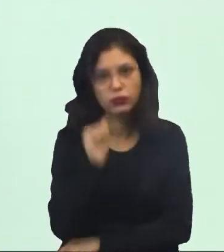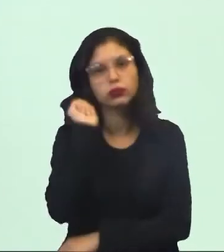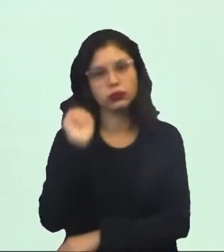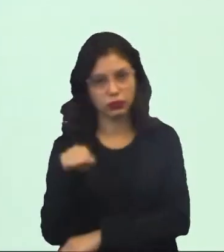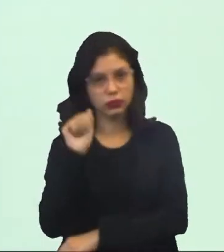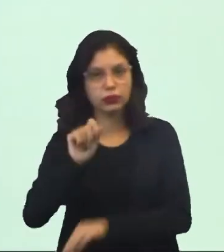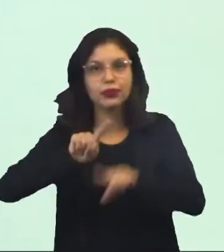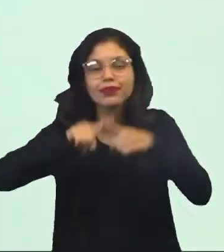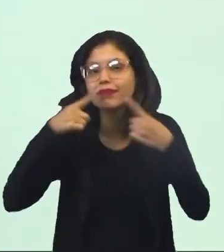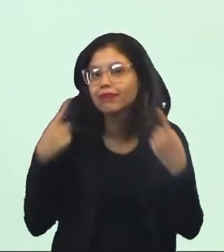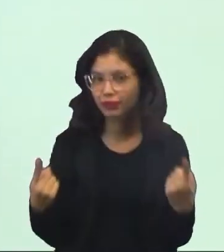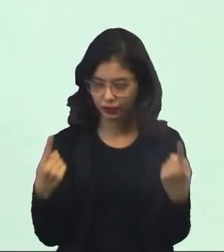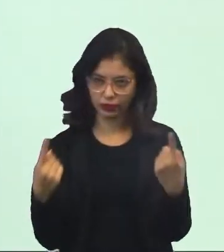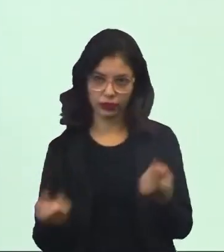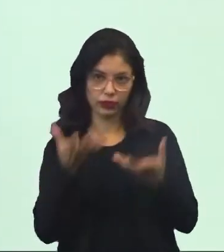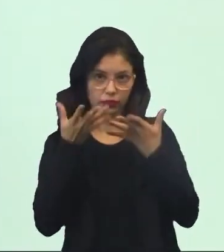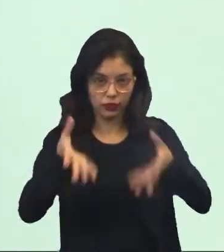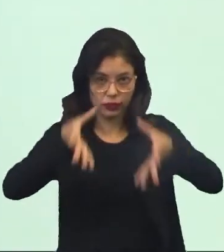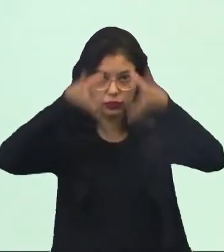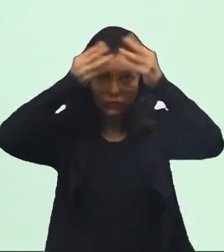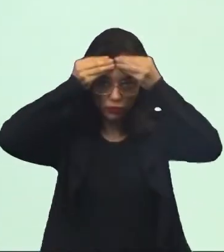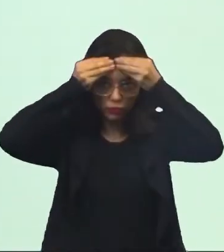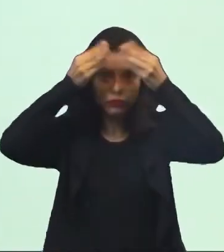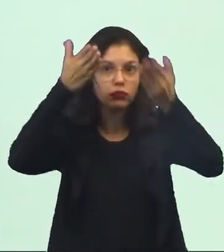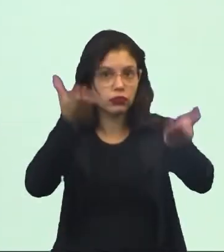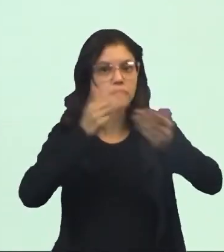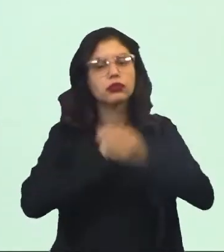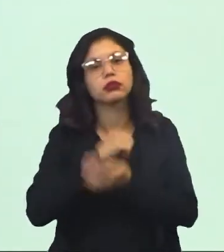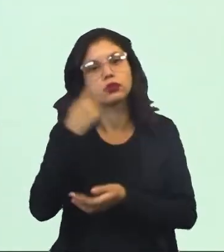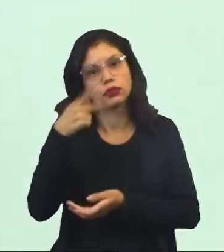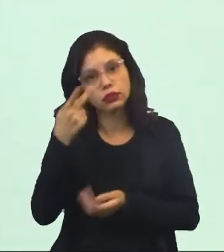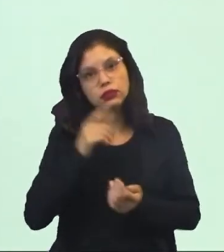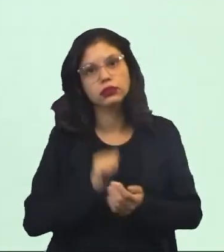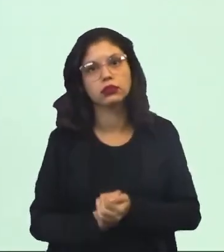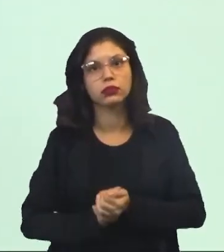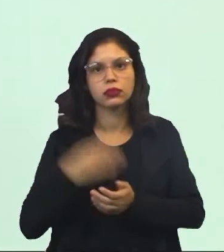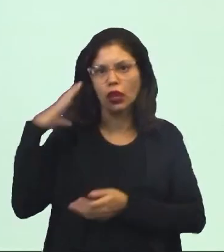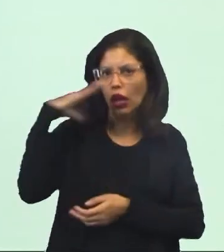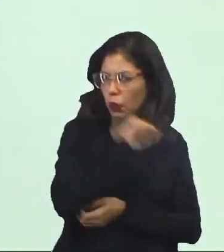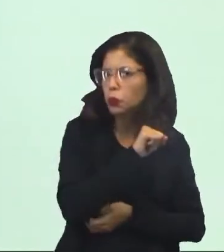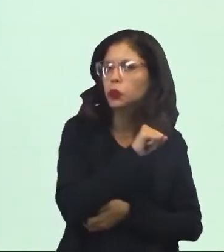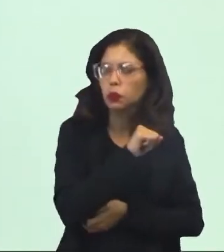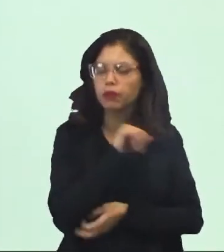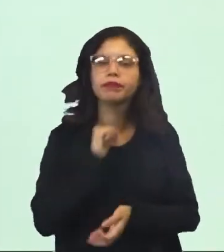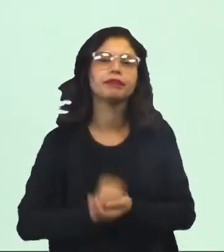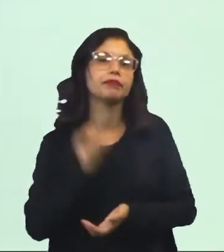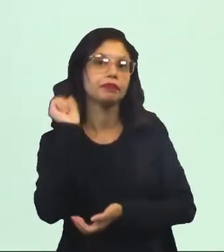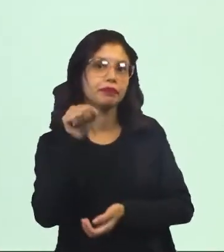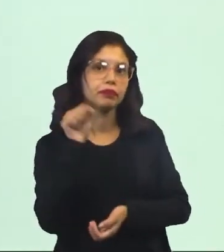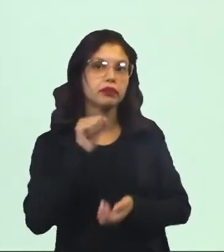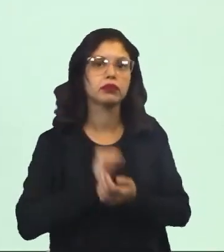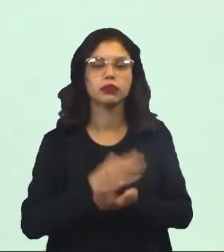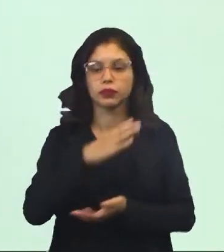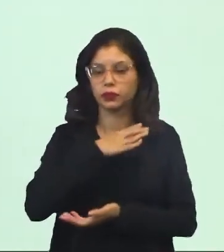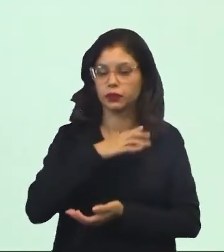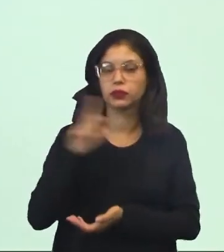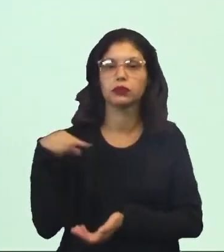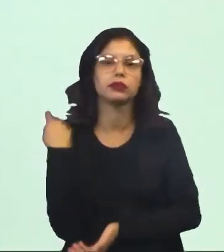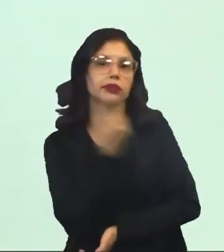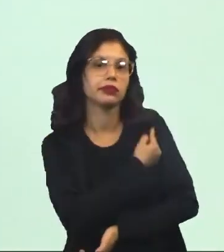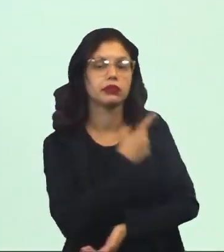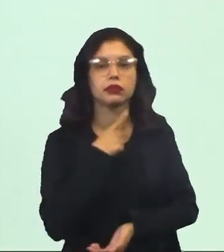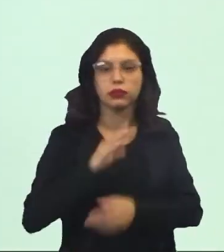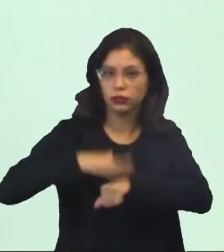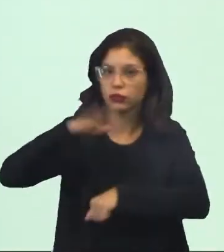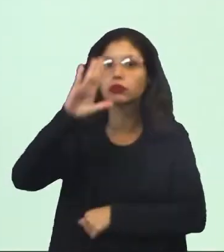sim. Mas quero frisar com vocês a fala de um rápido acesso. Isso mesmo, na cidade nós temos